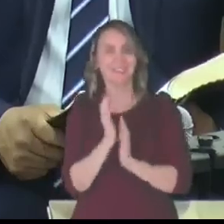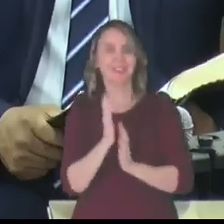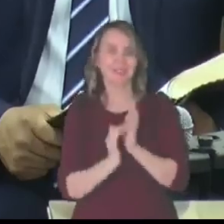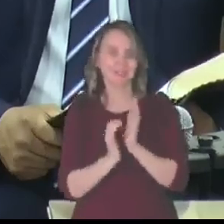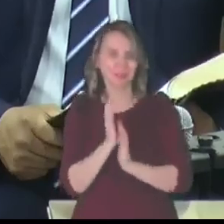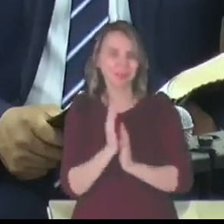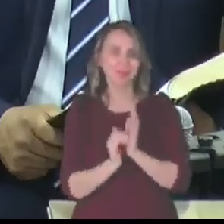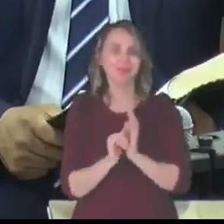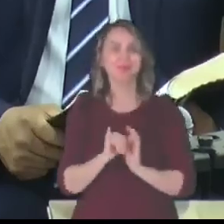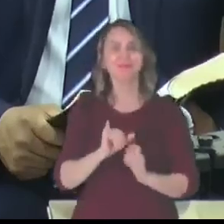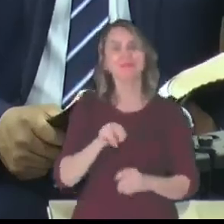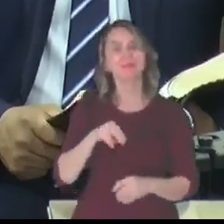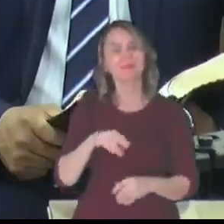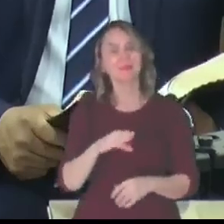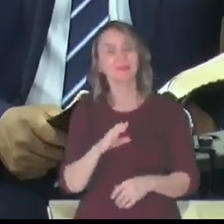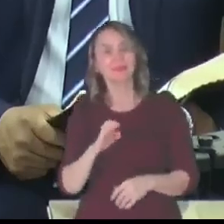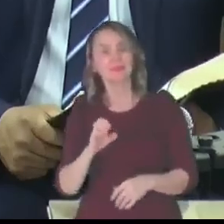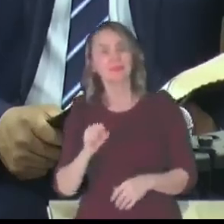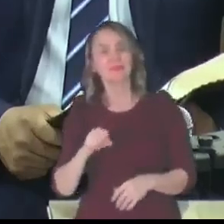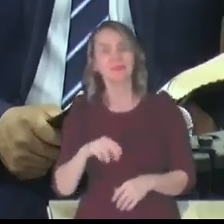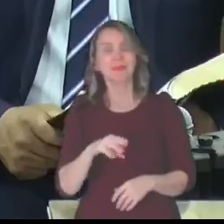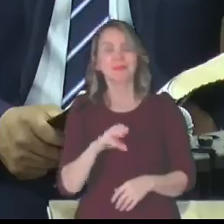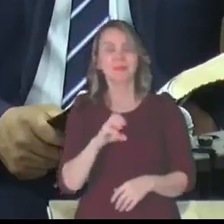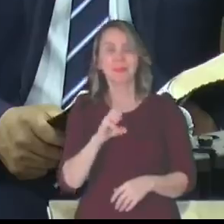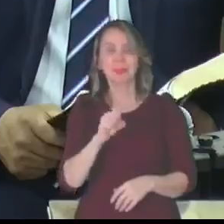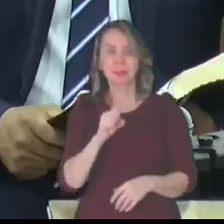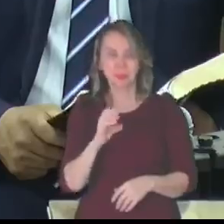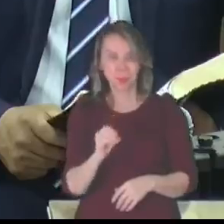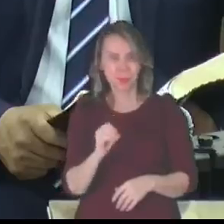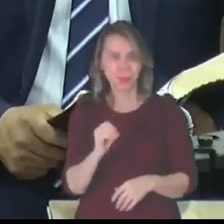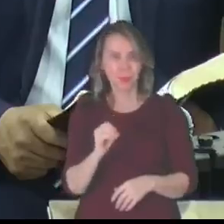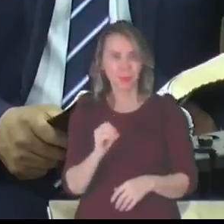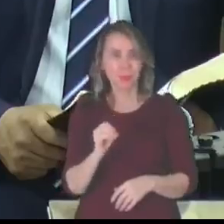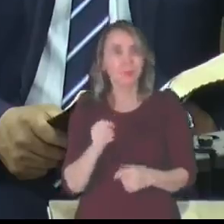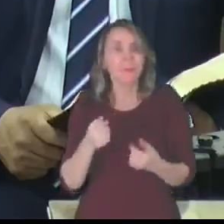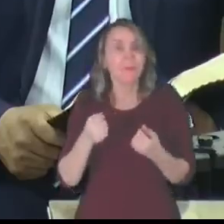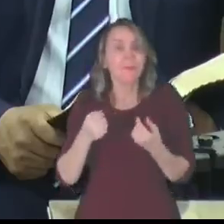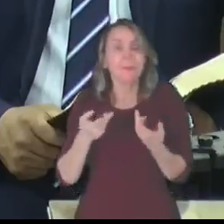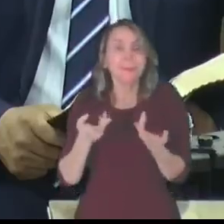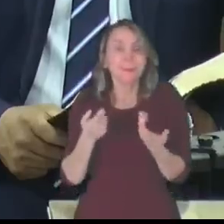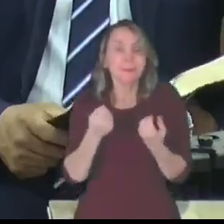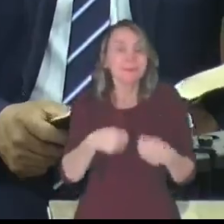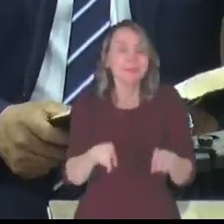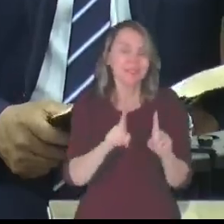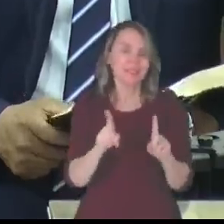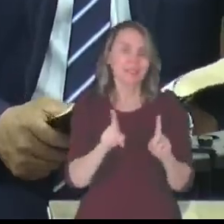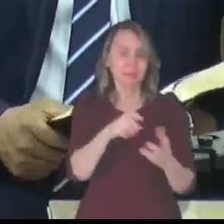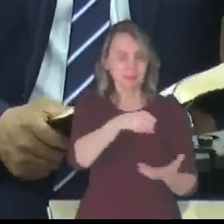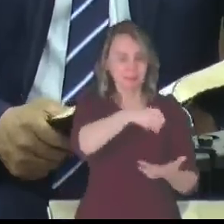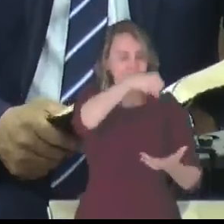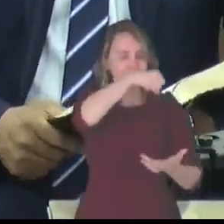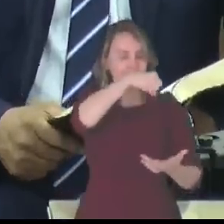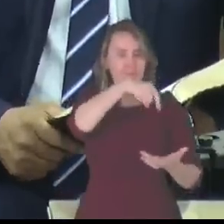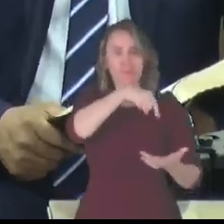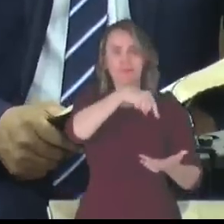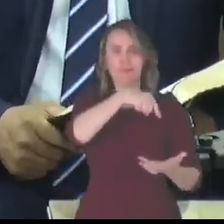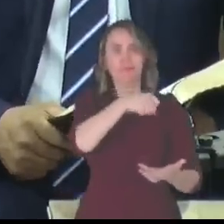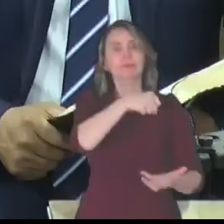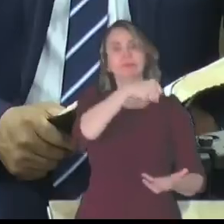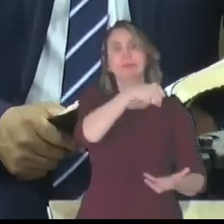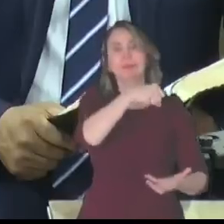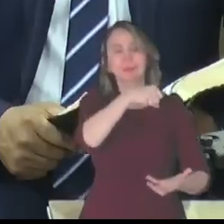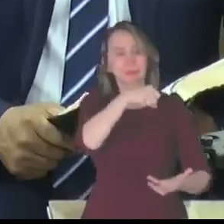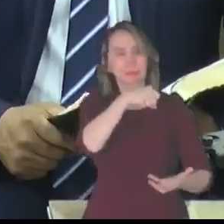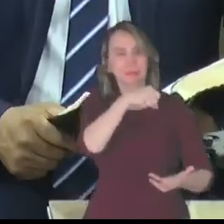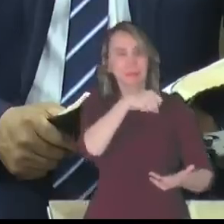por isso por isso que nós não usamos nós não usamos mais o necessário e usamos não usamos o